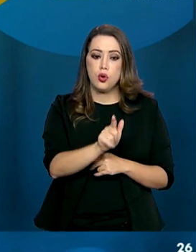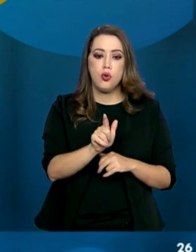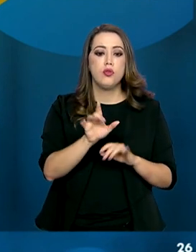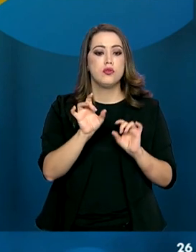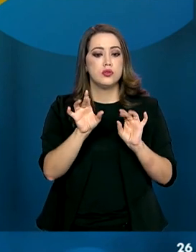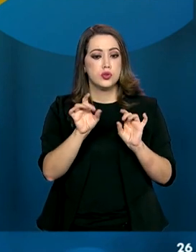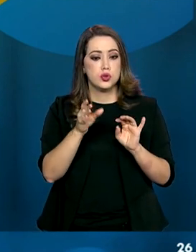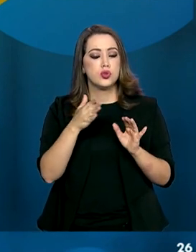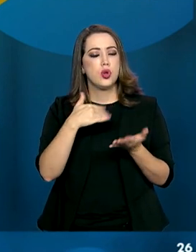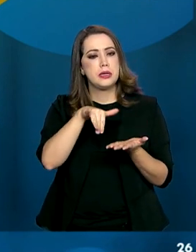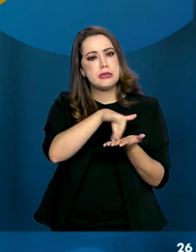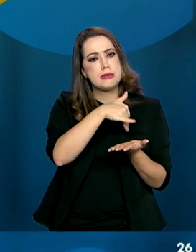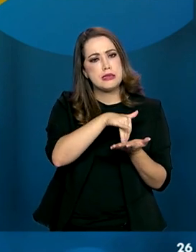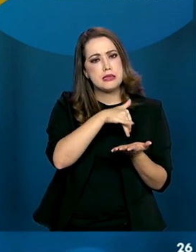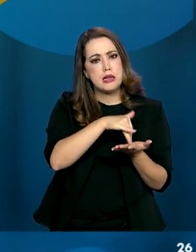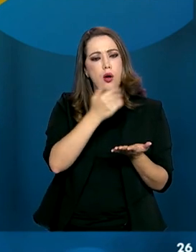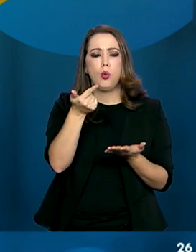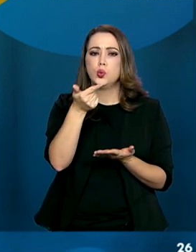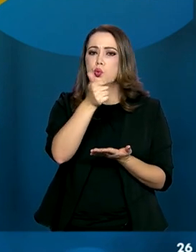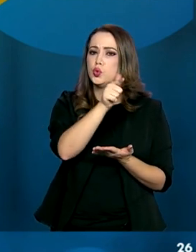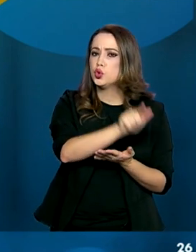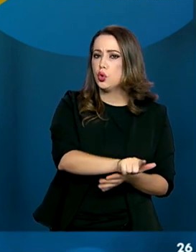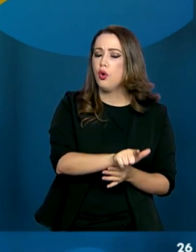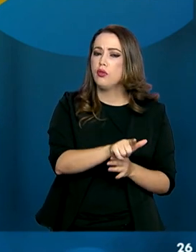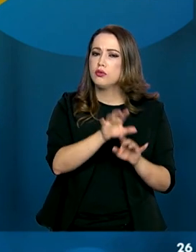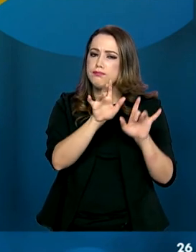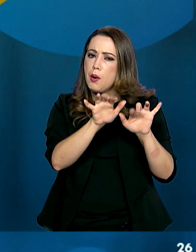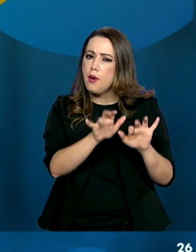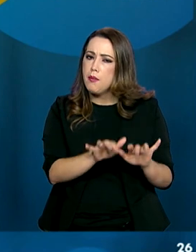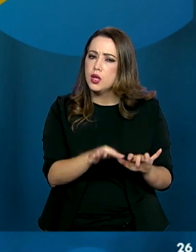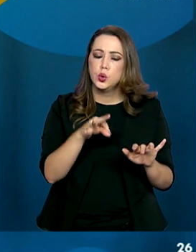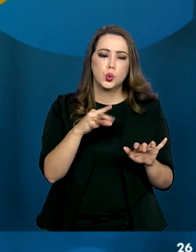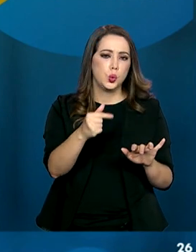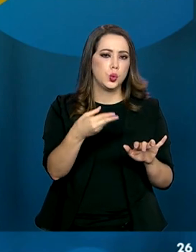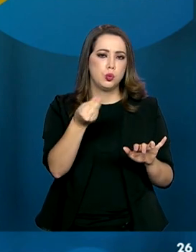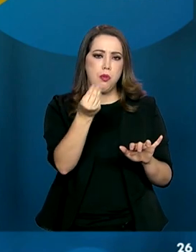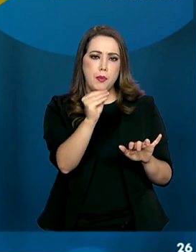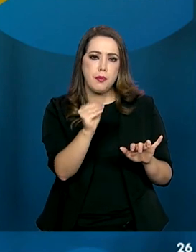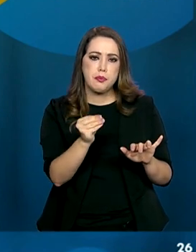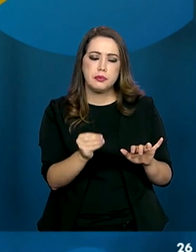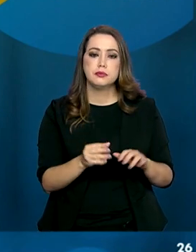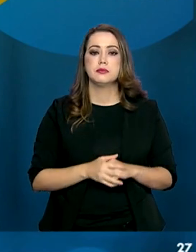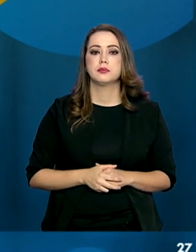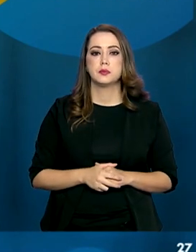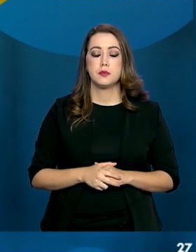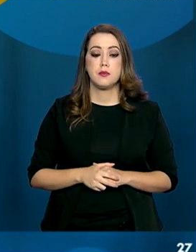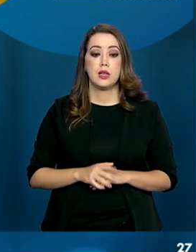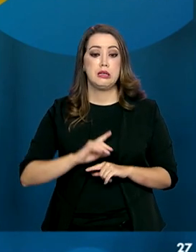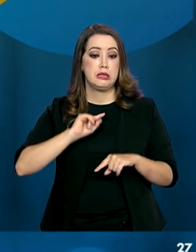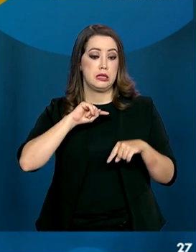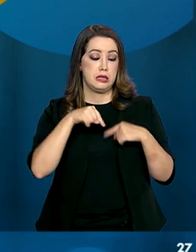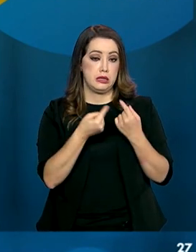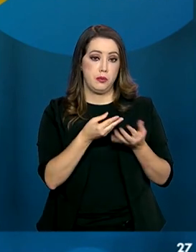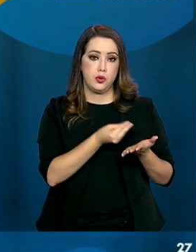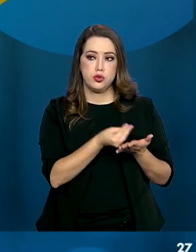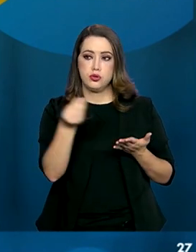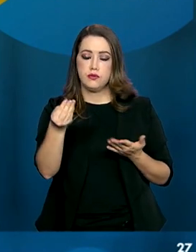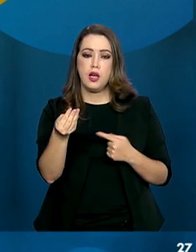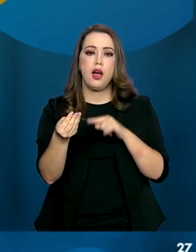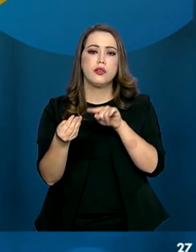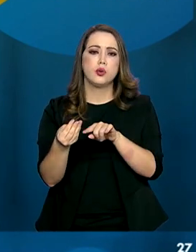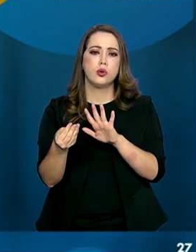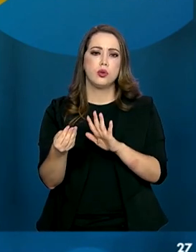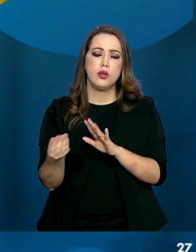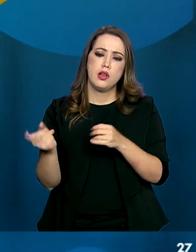só clicar em fazer nova solicitação e preencher todos os dados mais uma vez. Após ser enviado, o